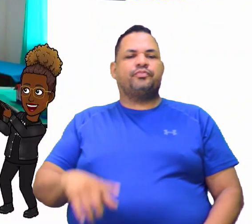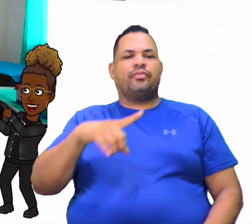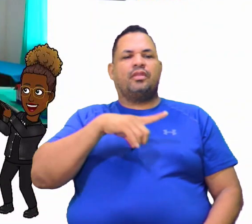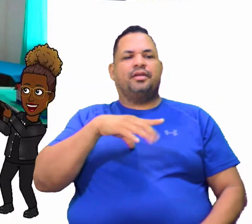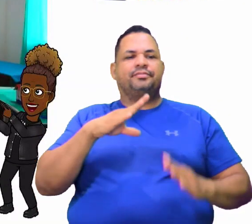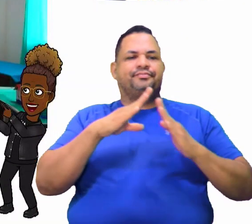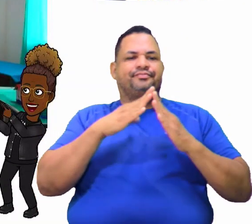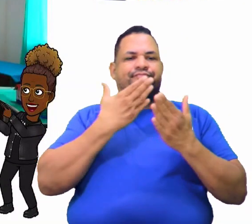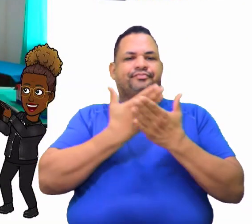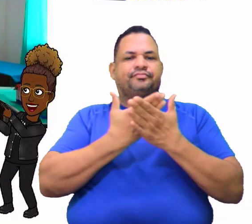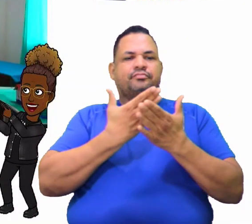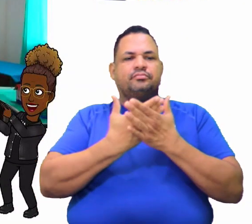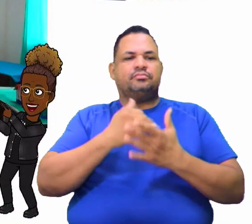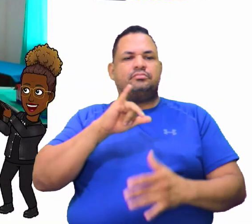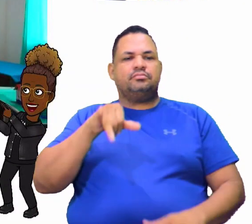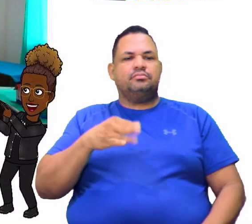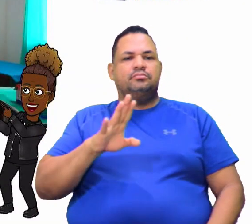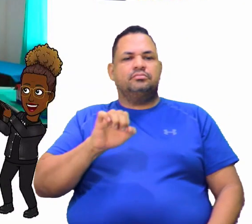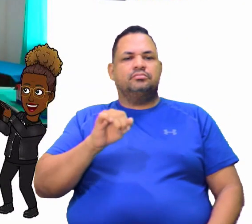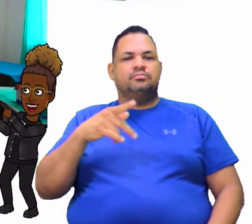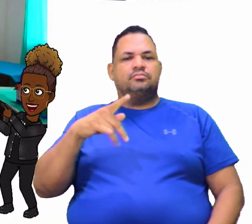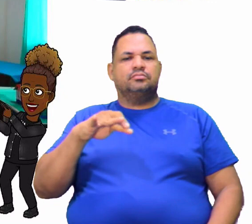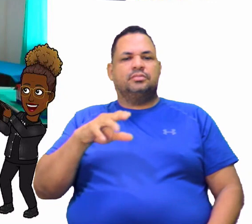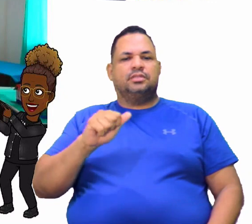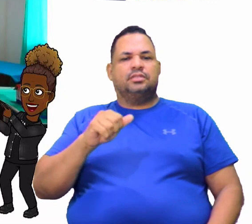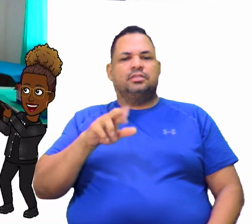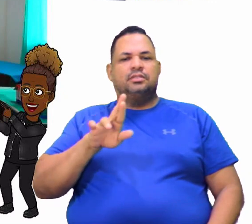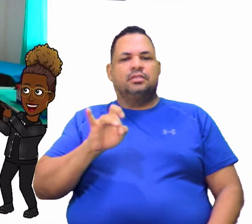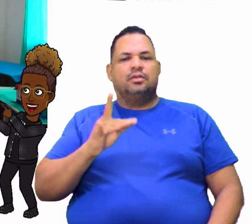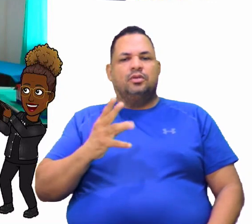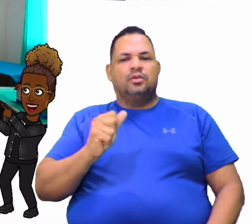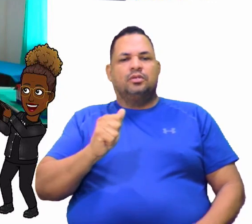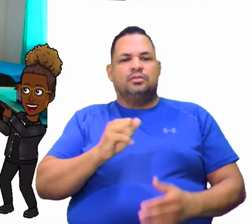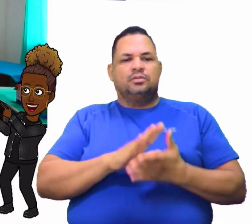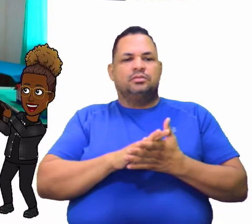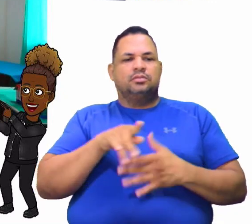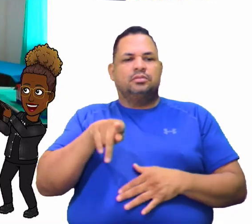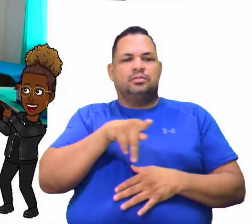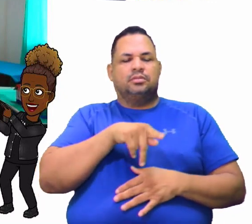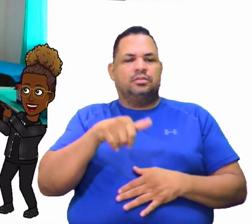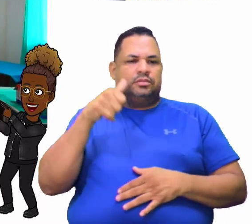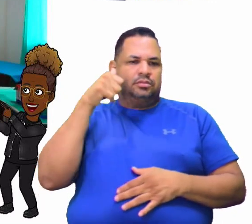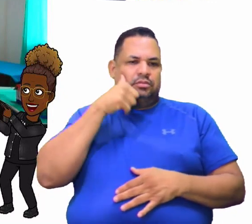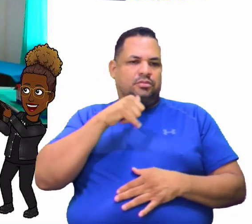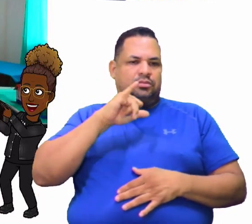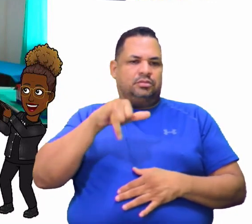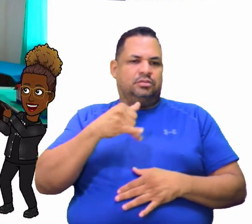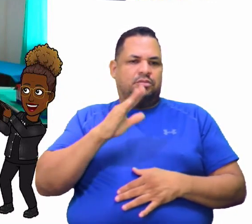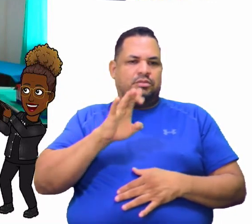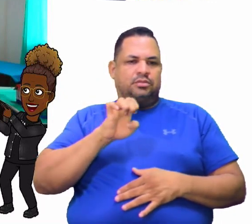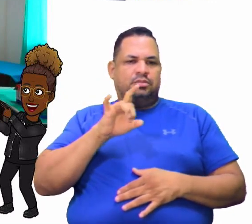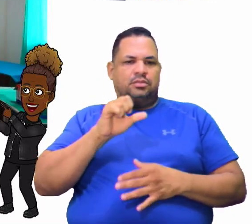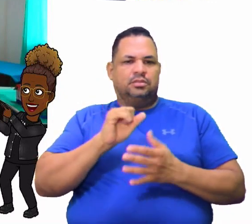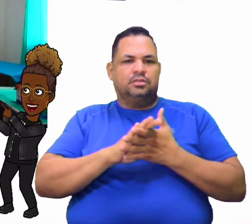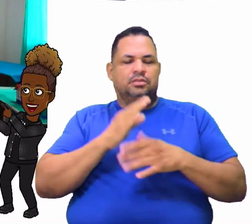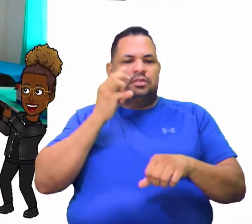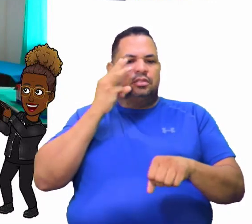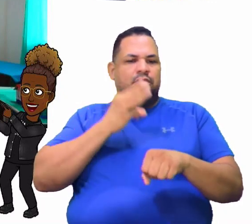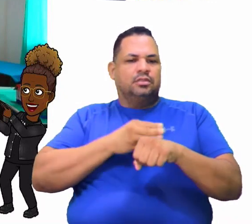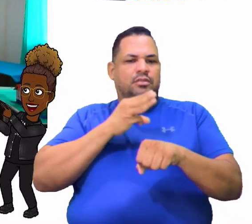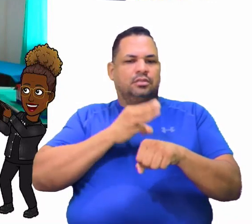Escola Joaquim Pereira da Rocha, Extensão Amigos do Campo, professora Janete de Machadinho do